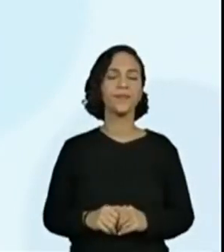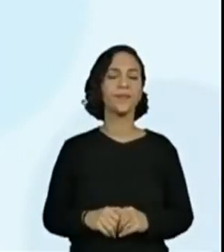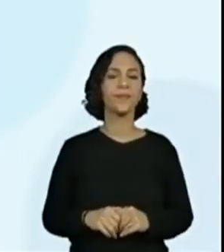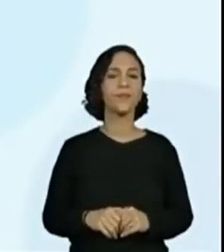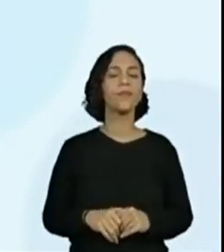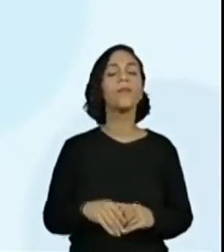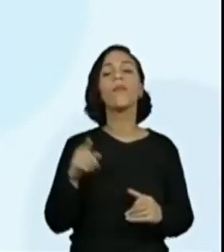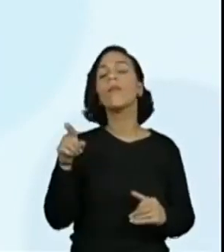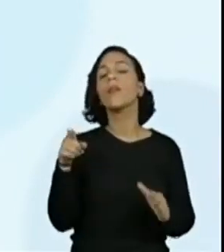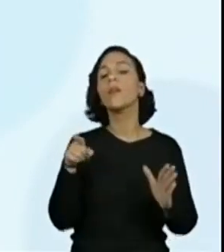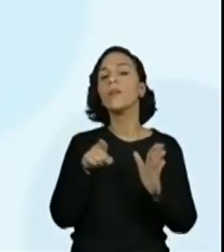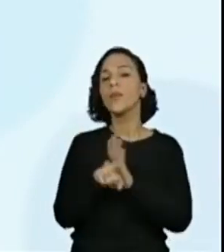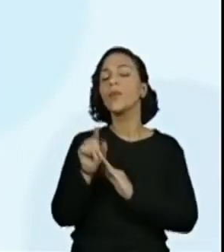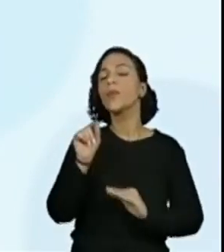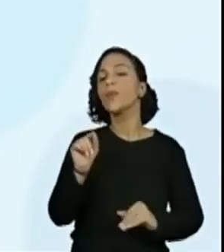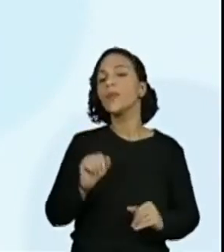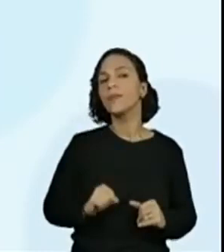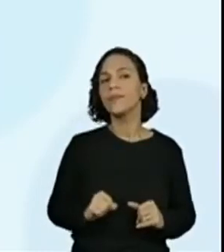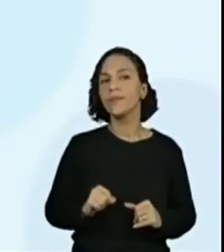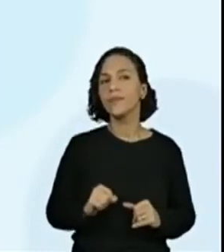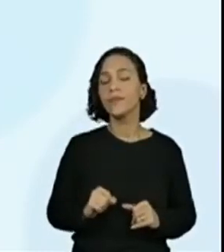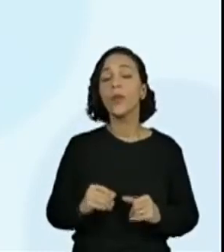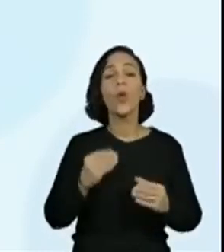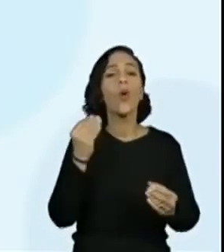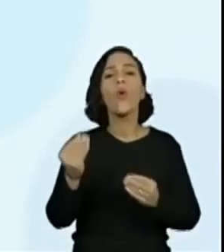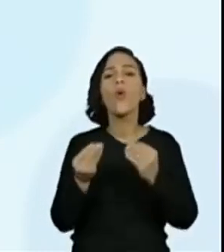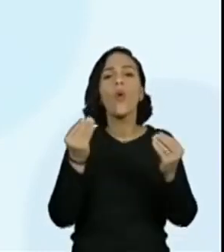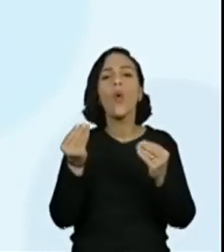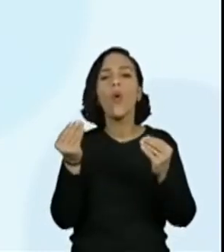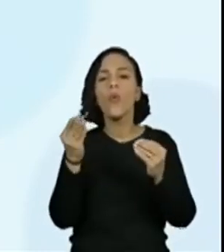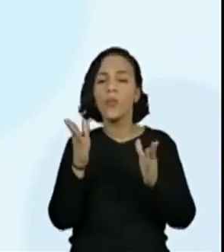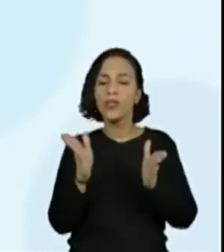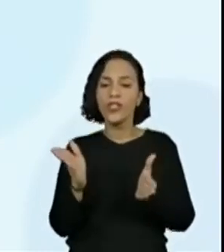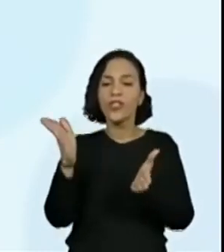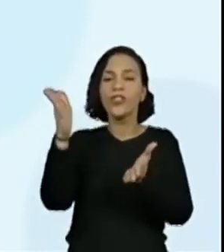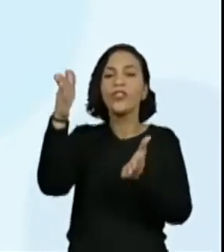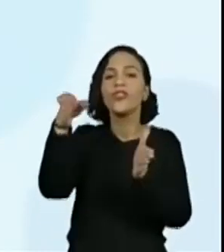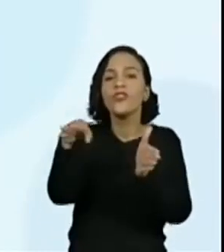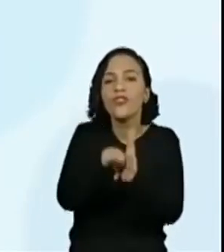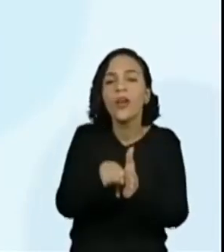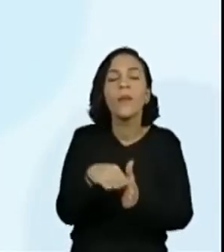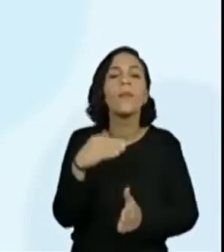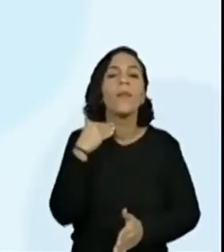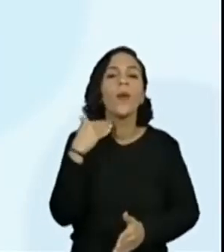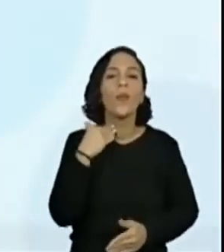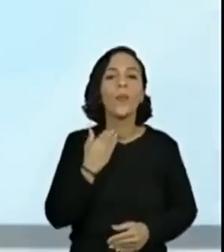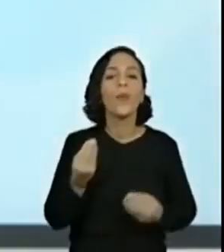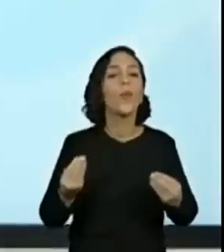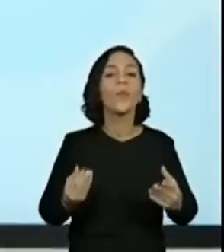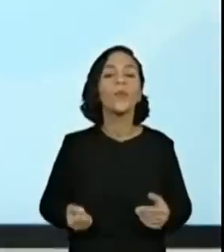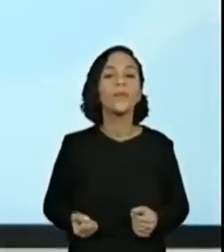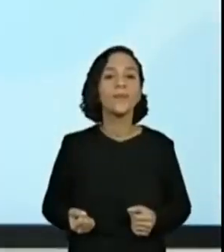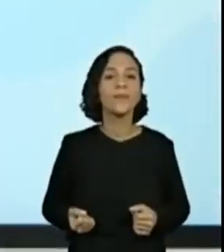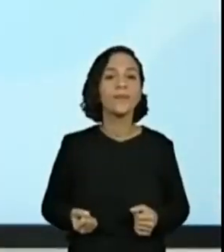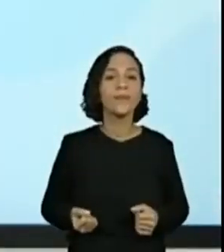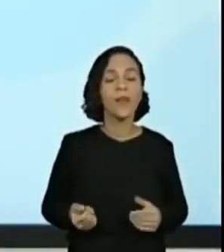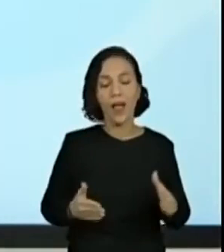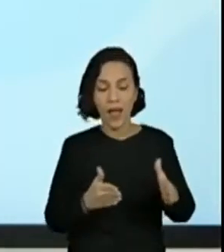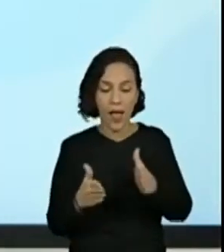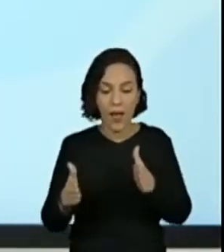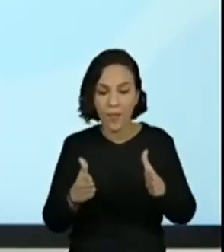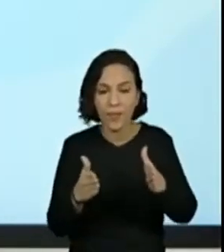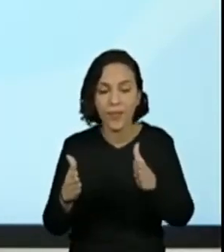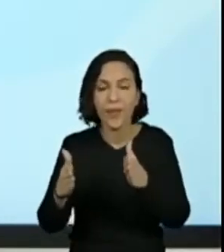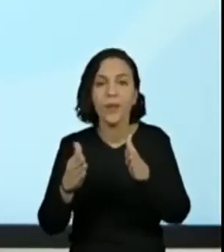Qual é a pergunta que ele faz lá pro... O trajeto para ir no banco. Como é que eu chego ao banco, criançada? Então, o pai dele resolveu,